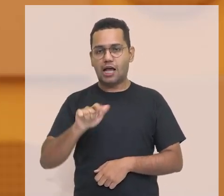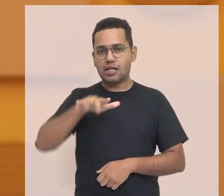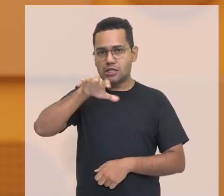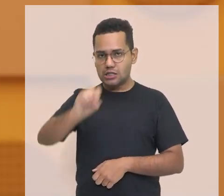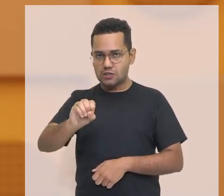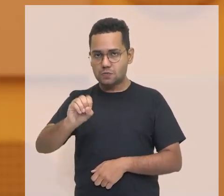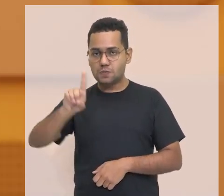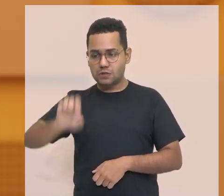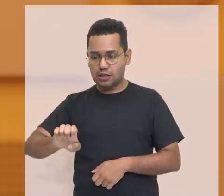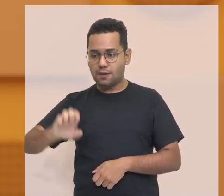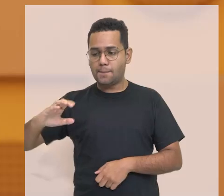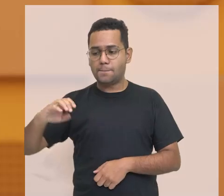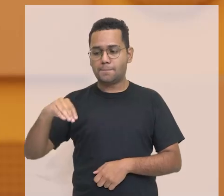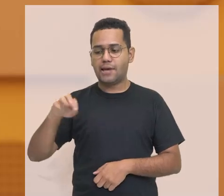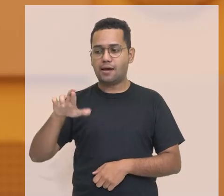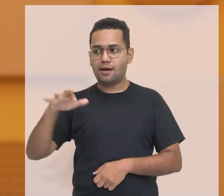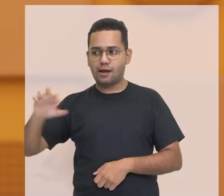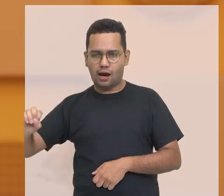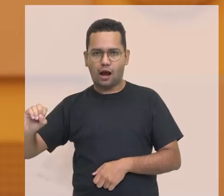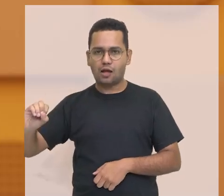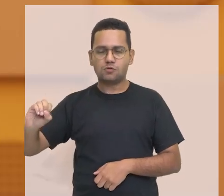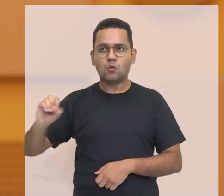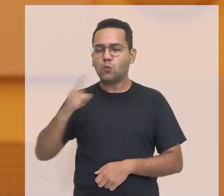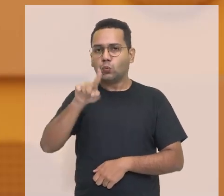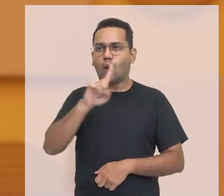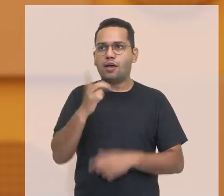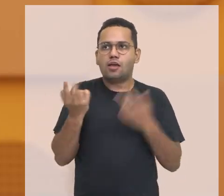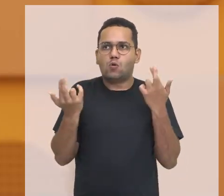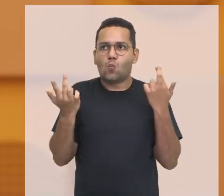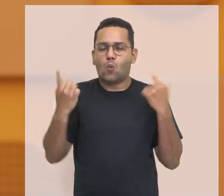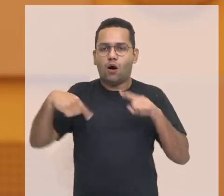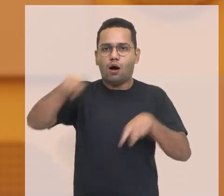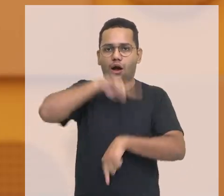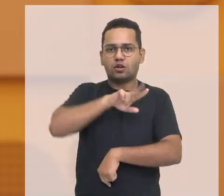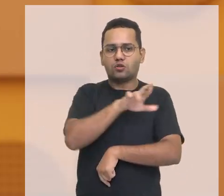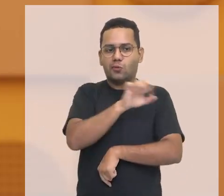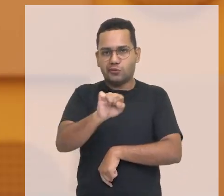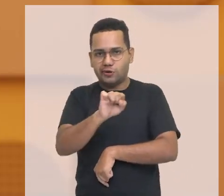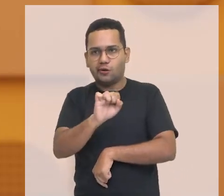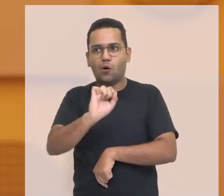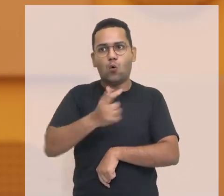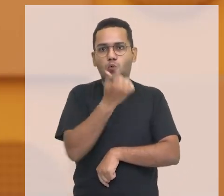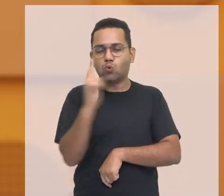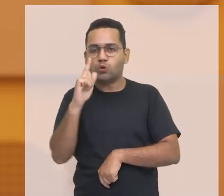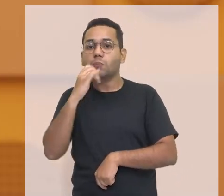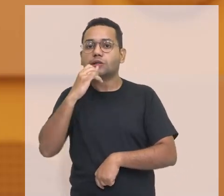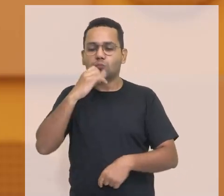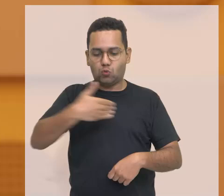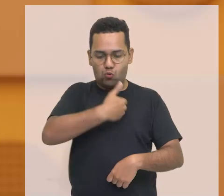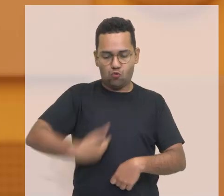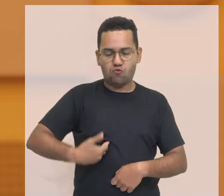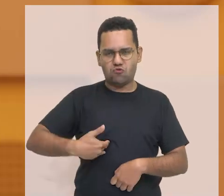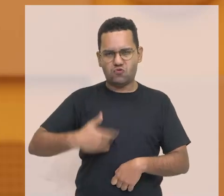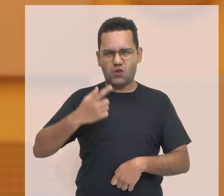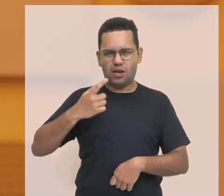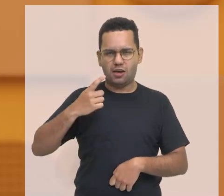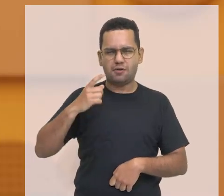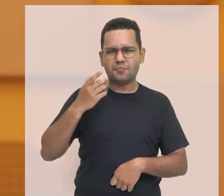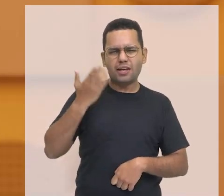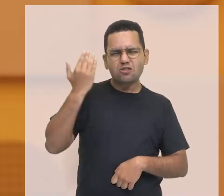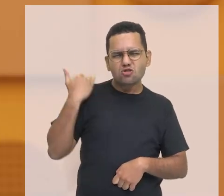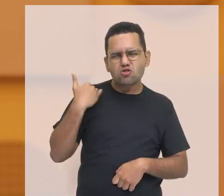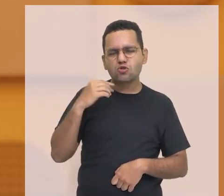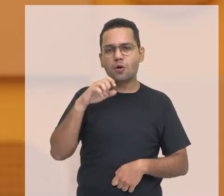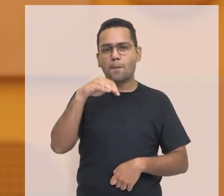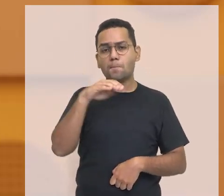socialismo como o da União Soviética e como do governo ali do Mao Tse-tung. Um socialismo que, de certa forma,